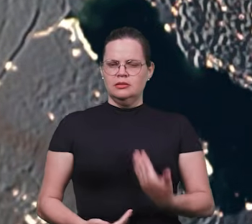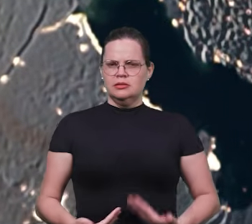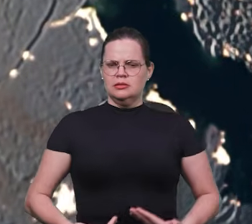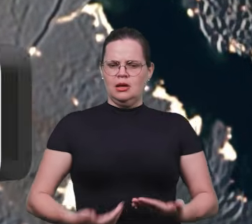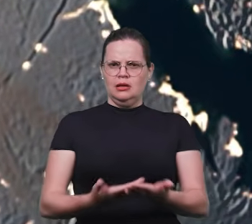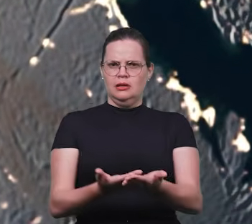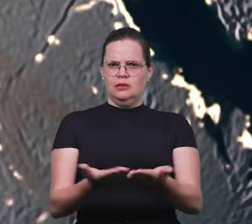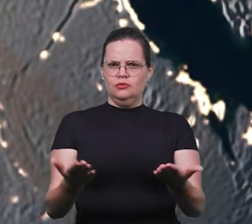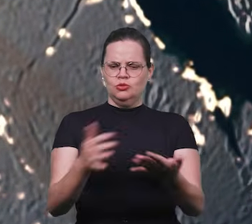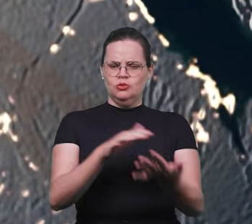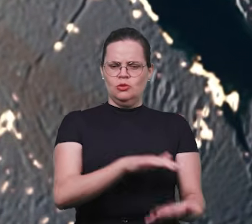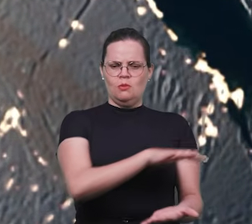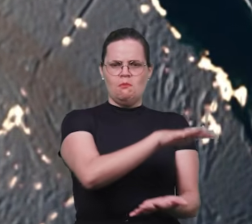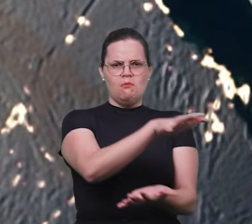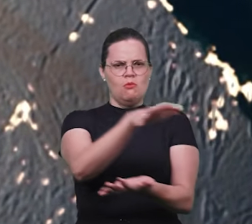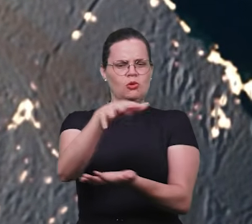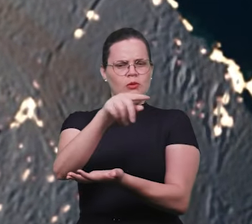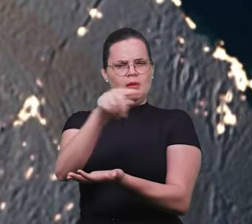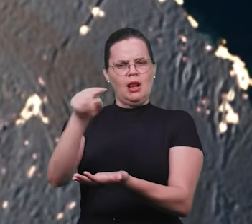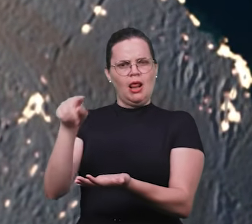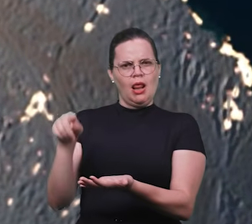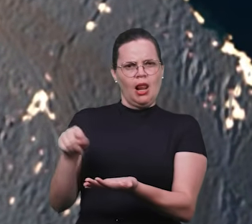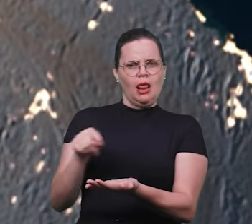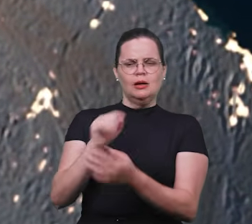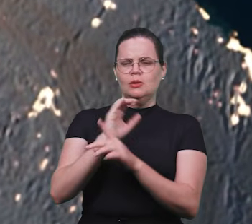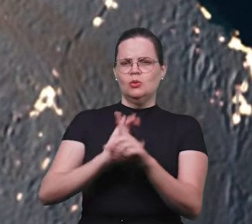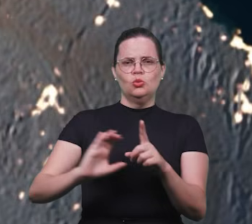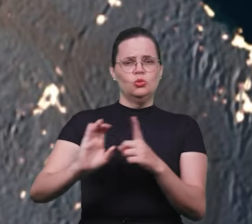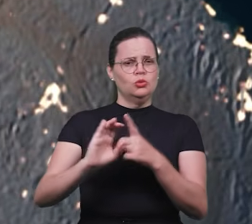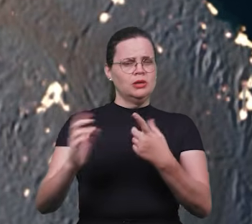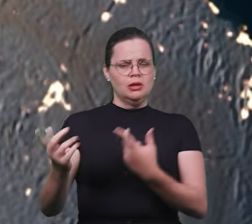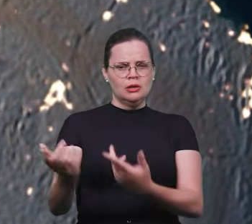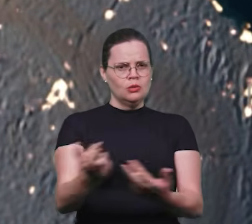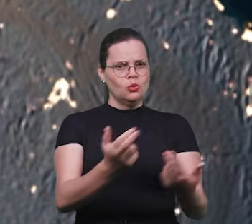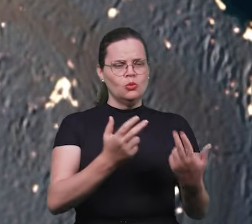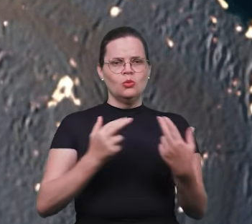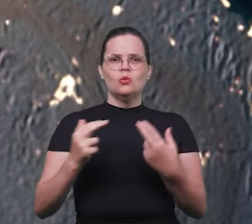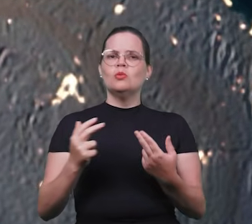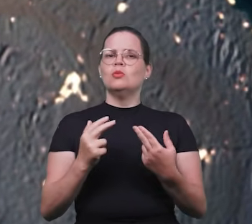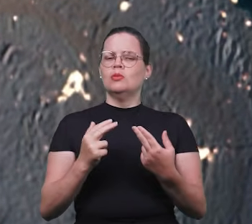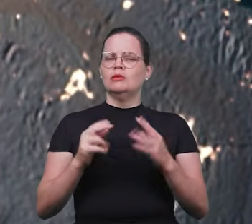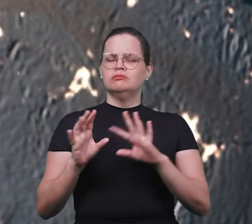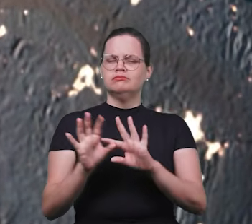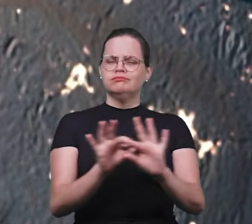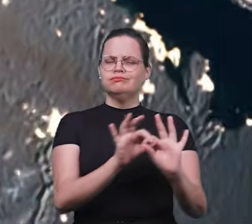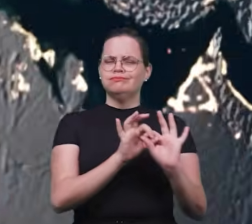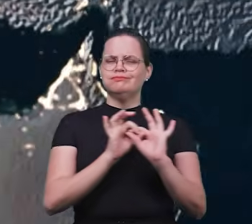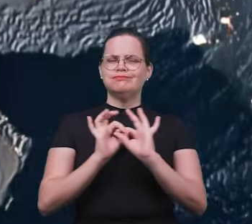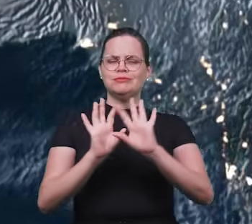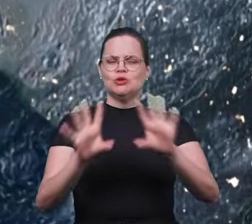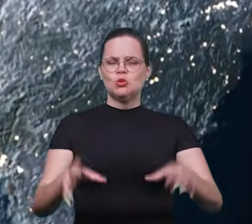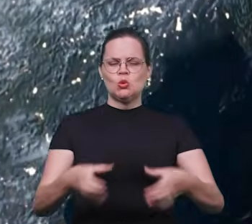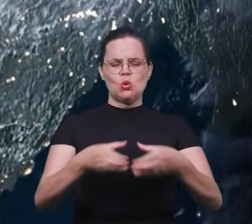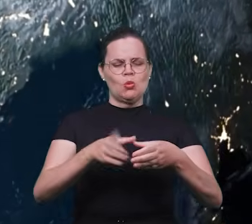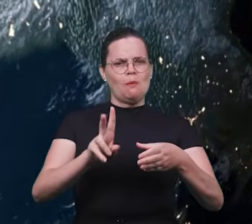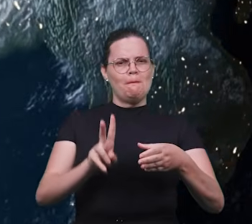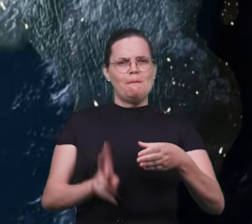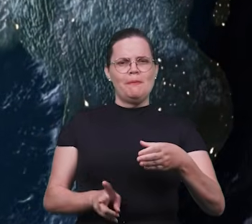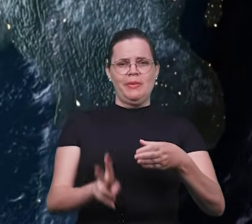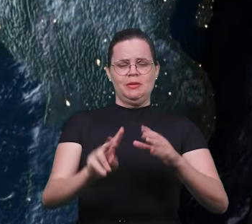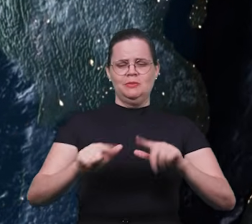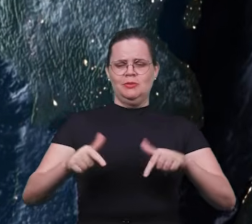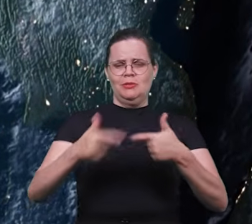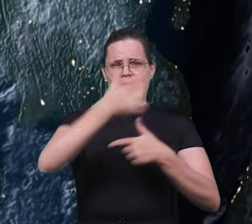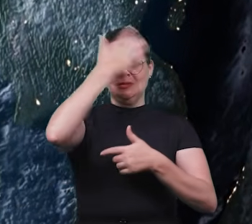Irmãos de todas as partes do mundo participam de um mesmo culto, em conjunto, no mesmo corpo e no mesmo